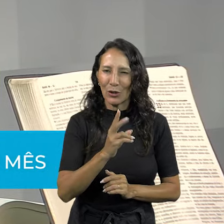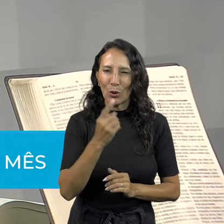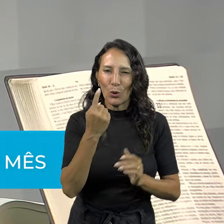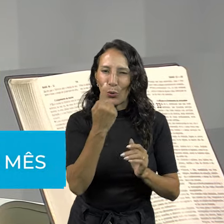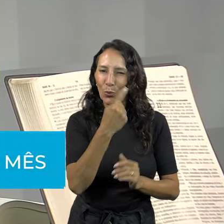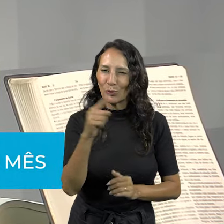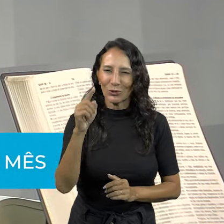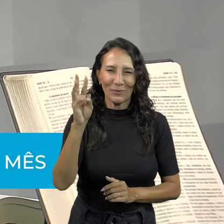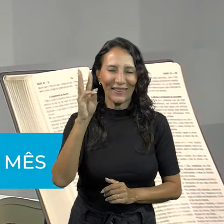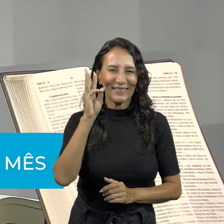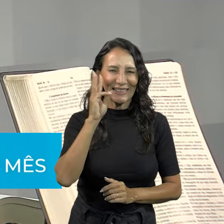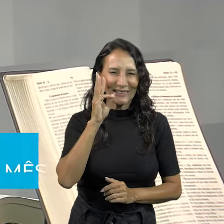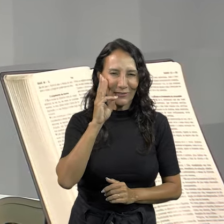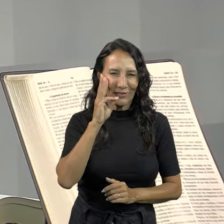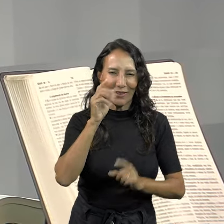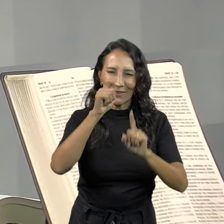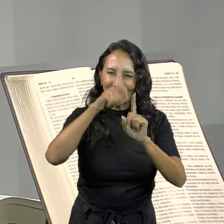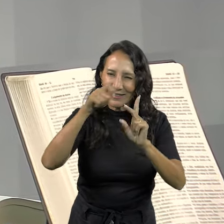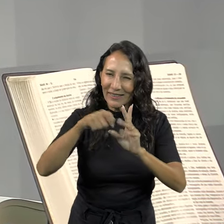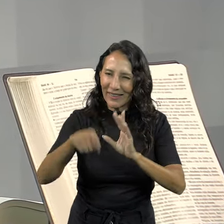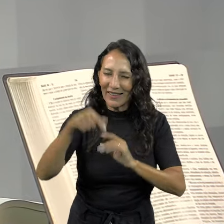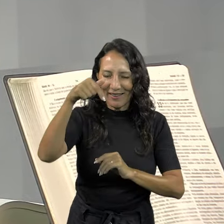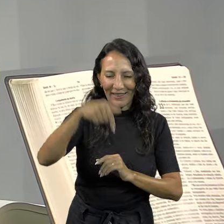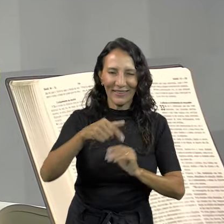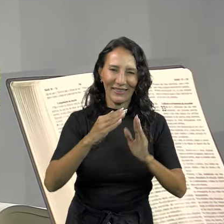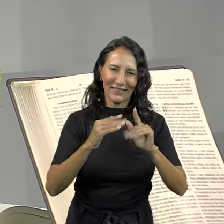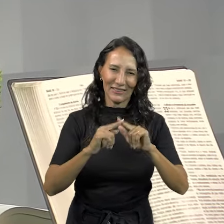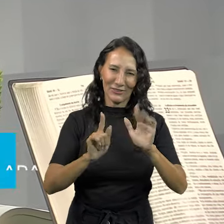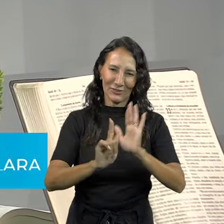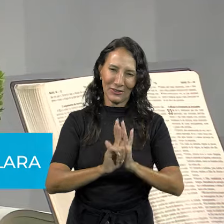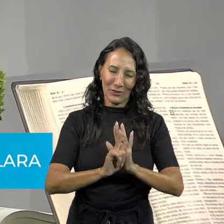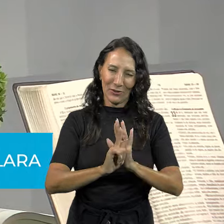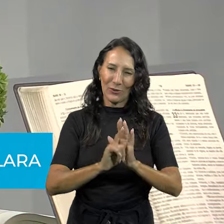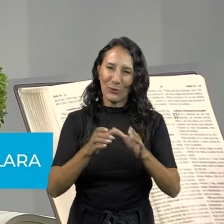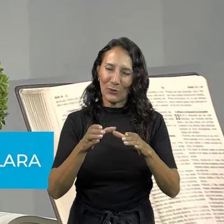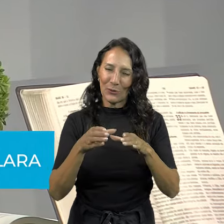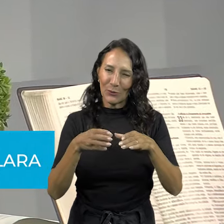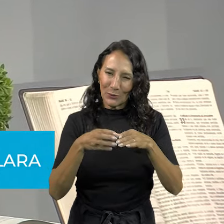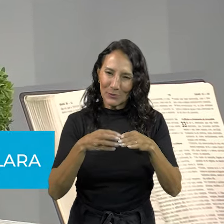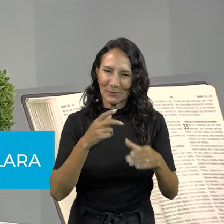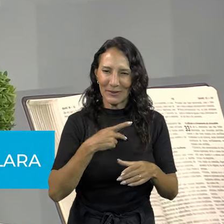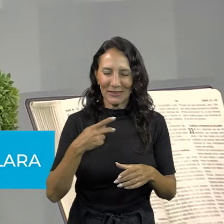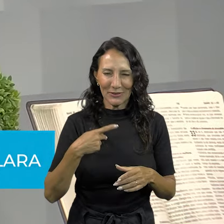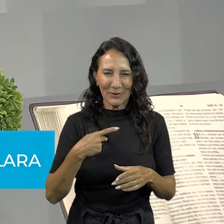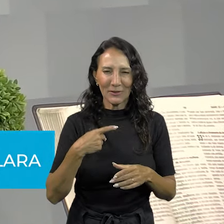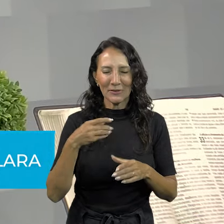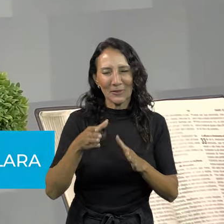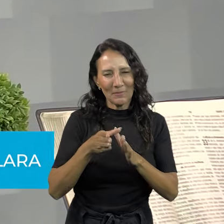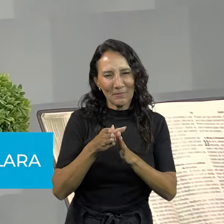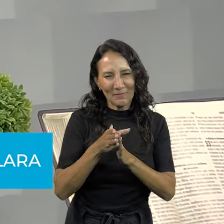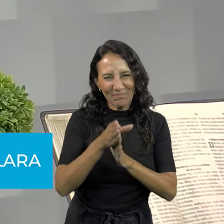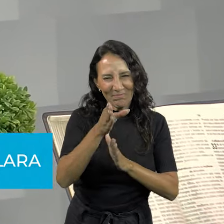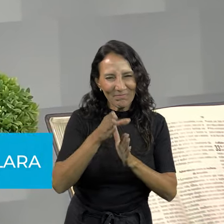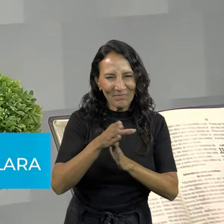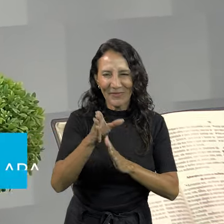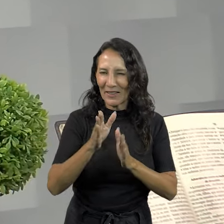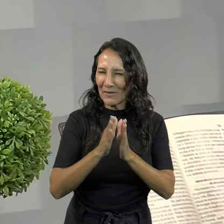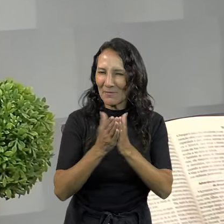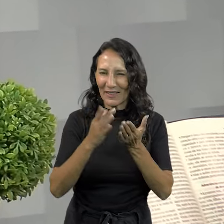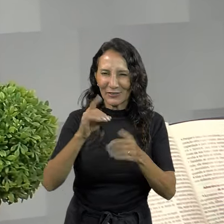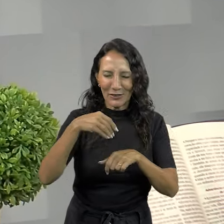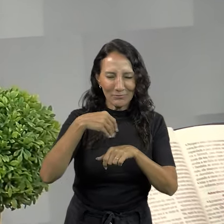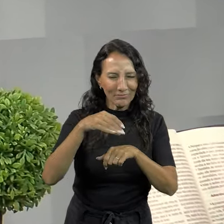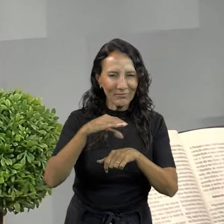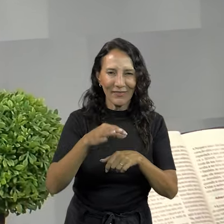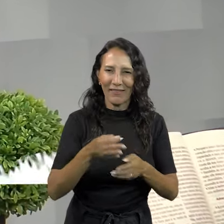Aqui na Igreja Batista Getsemane Um conselho de pastores Com uma mensagem abençoada E com um